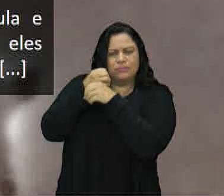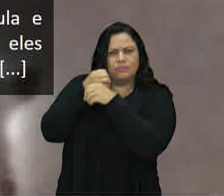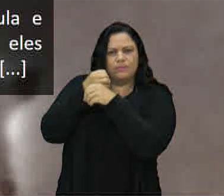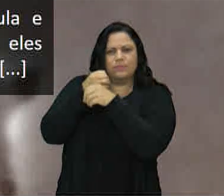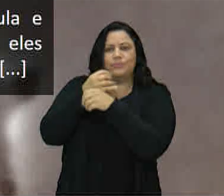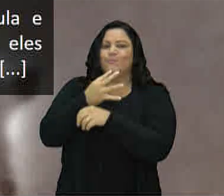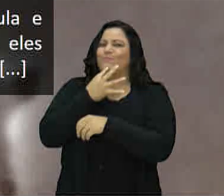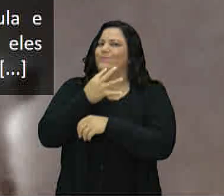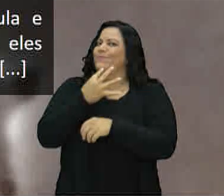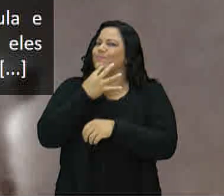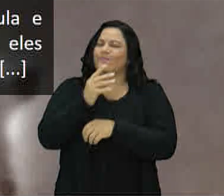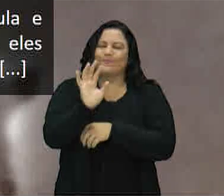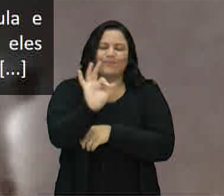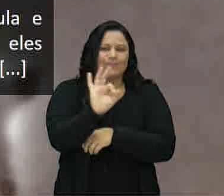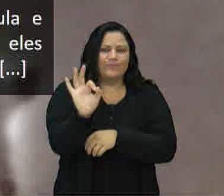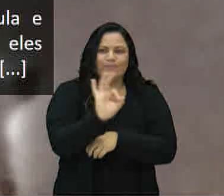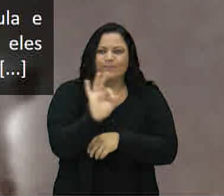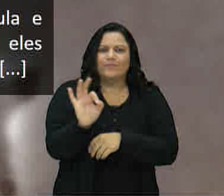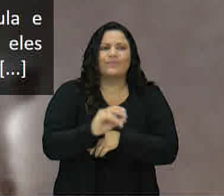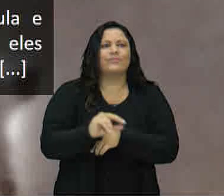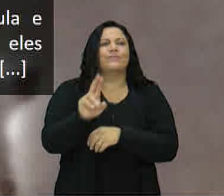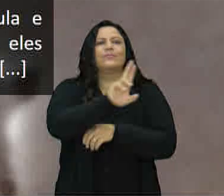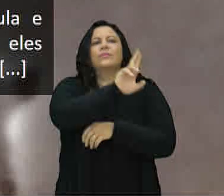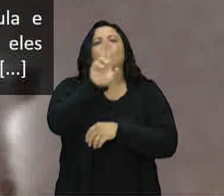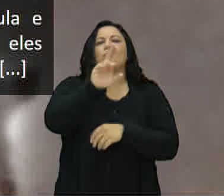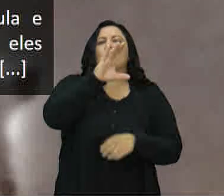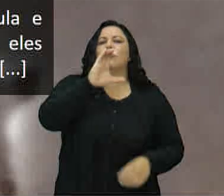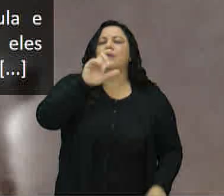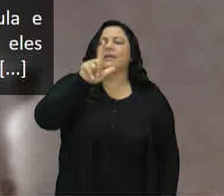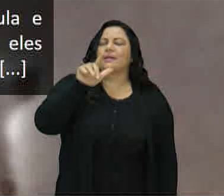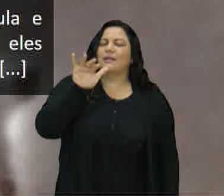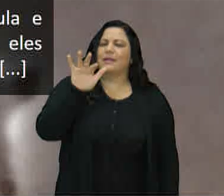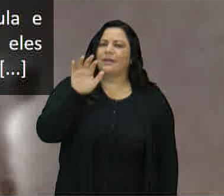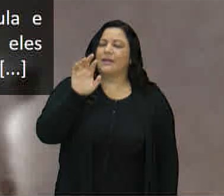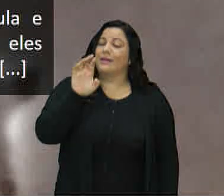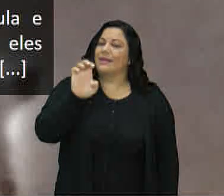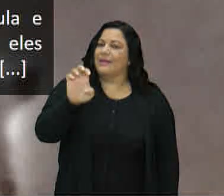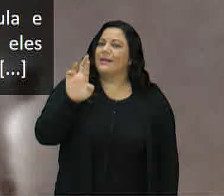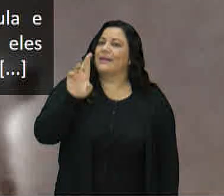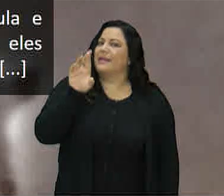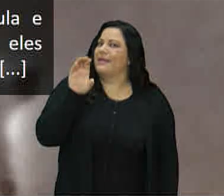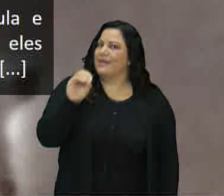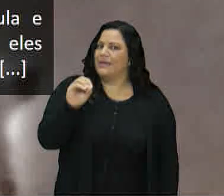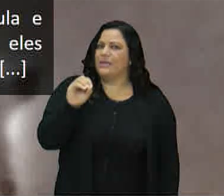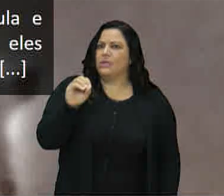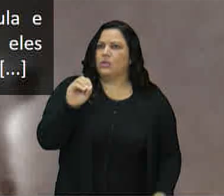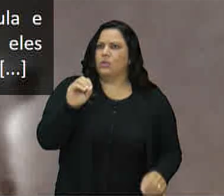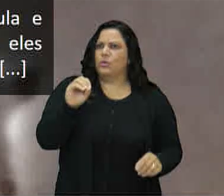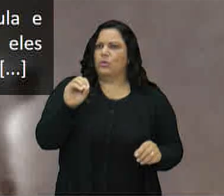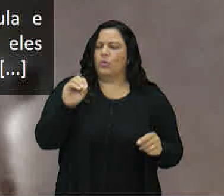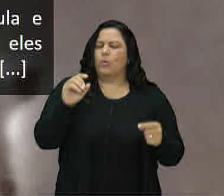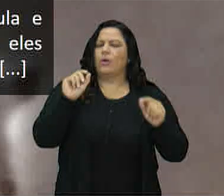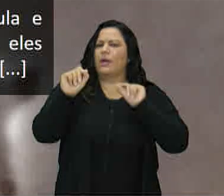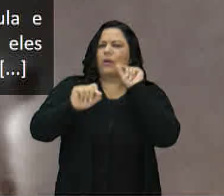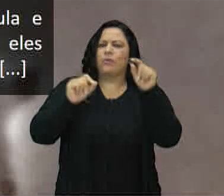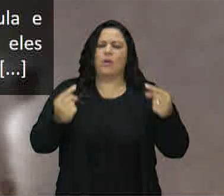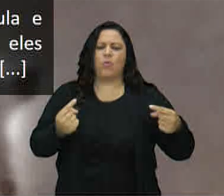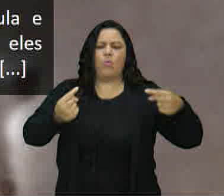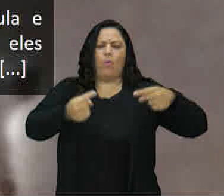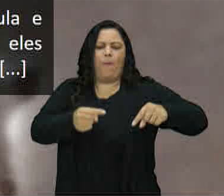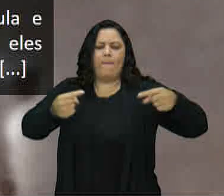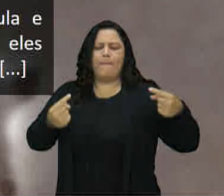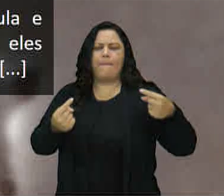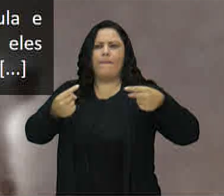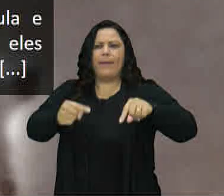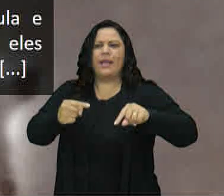nome de clerocinese. Descoberta pode ter implicações na luta contra o câncer. Cientistas americanos,